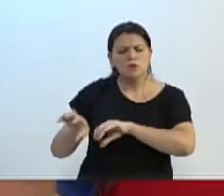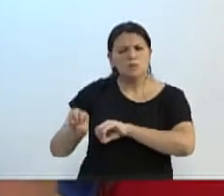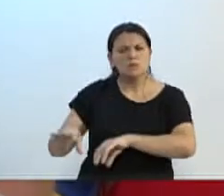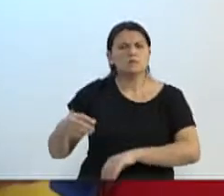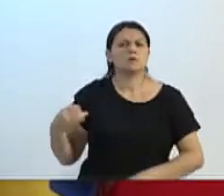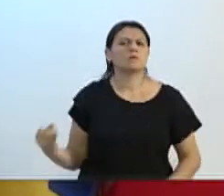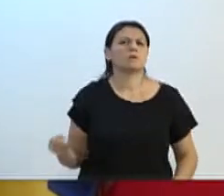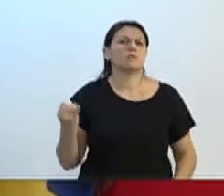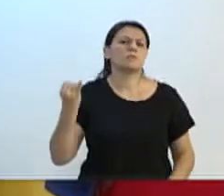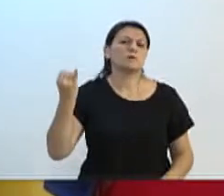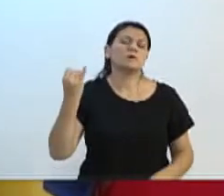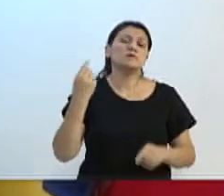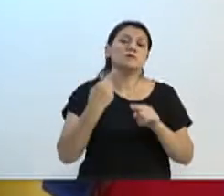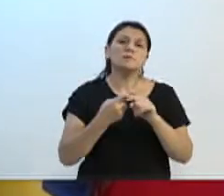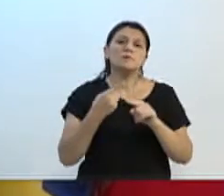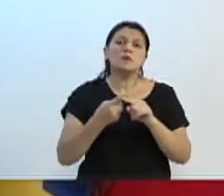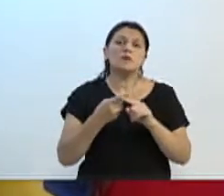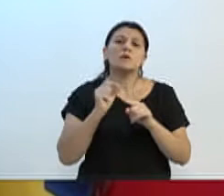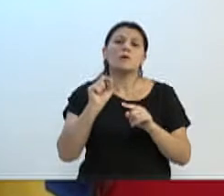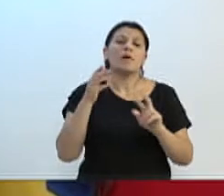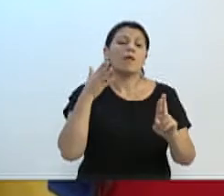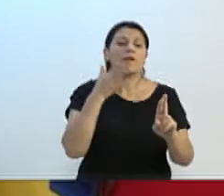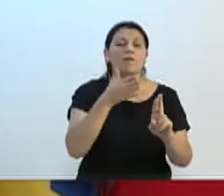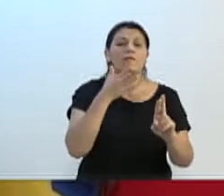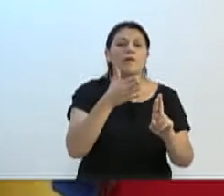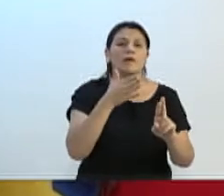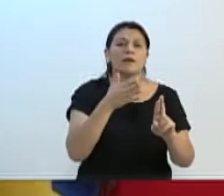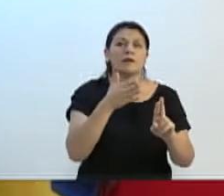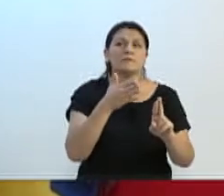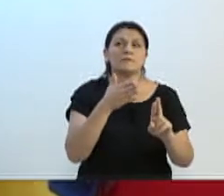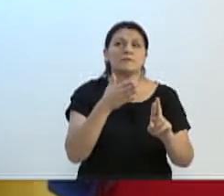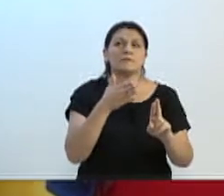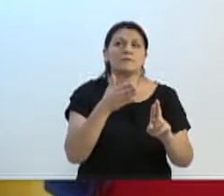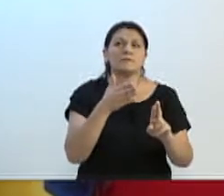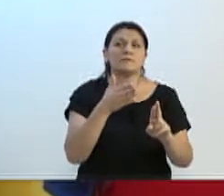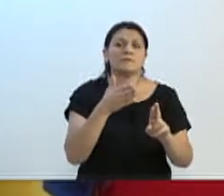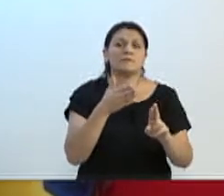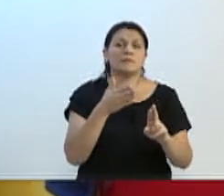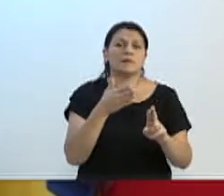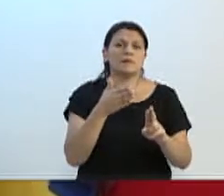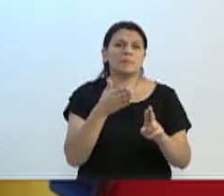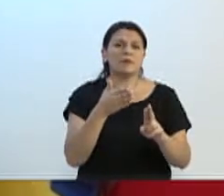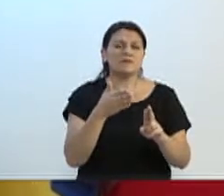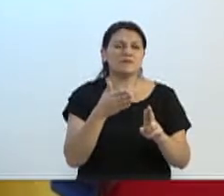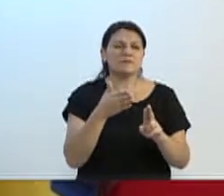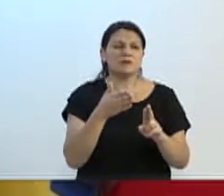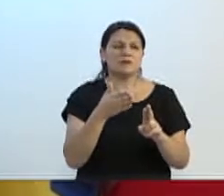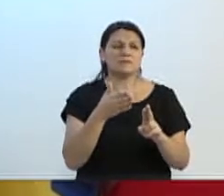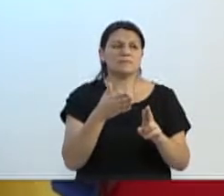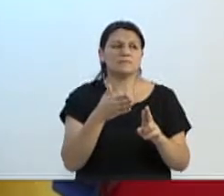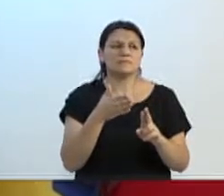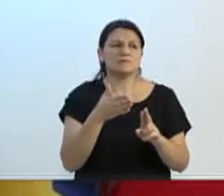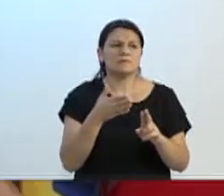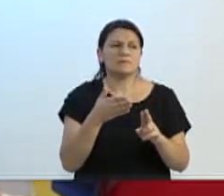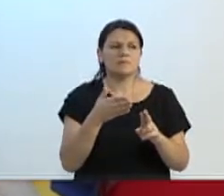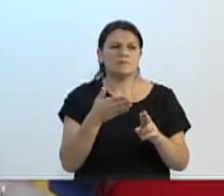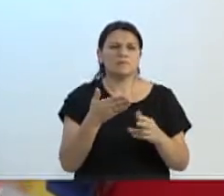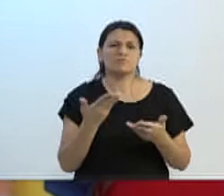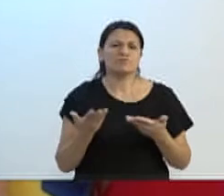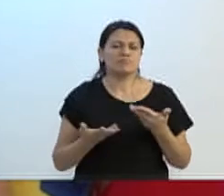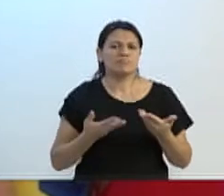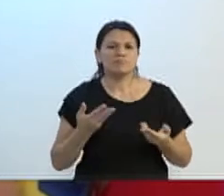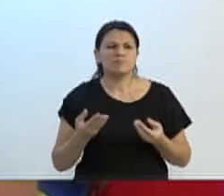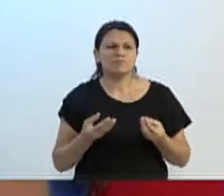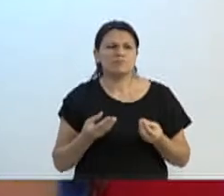importante, porque nós estamos se referindo a 1/3 da educação. 1/3 da educação, que não